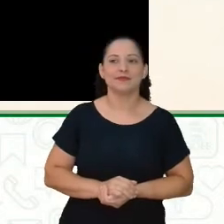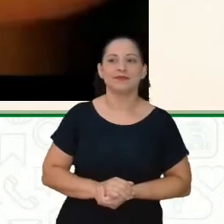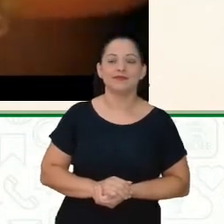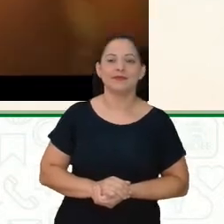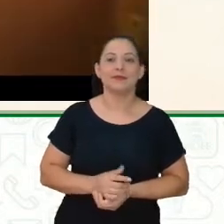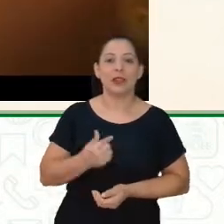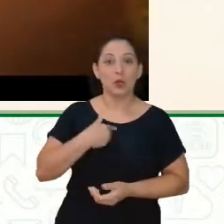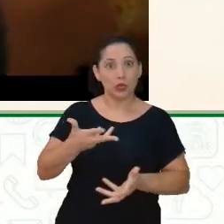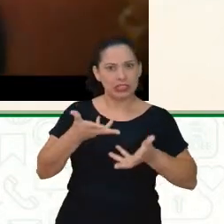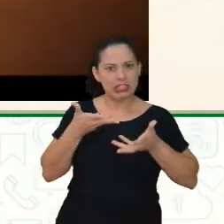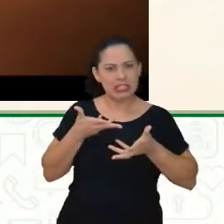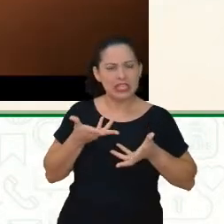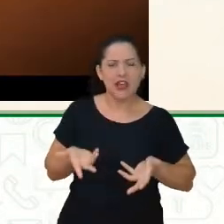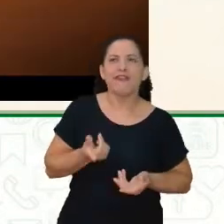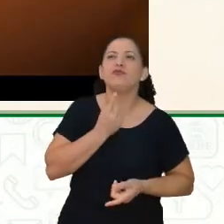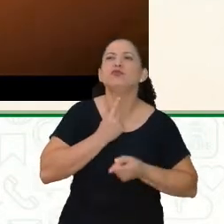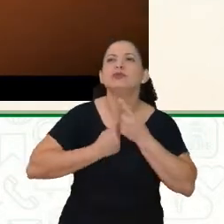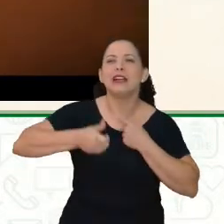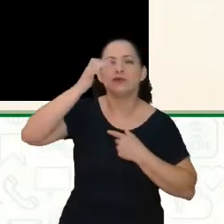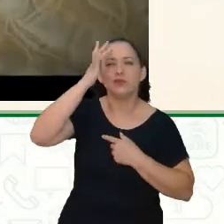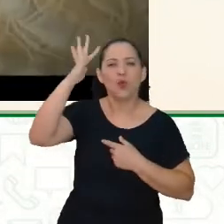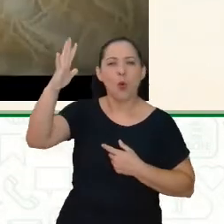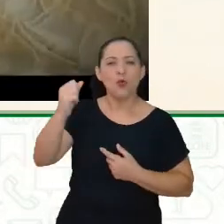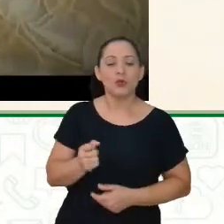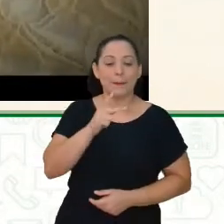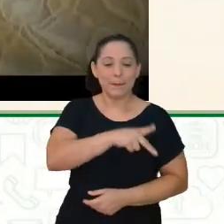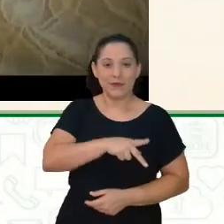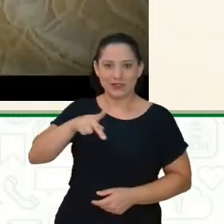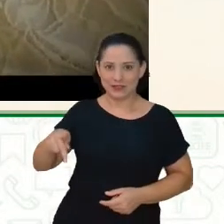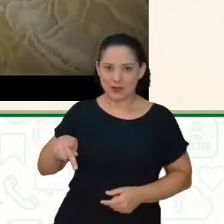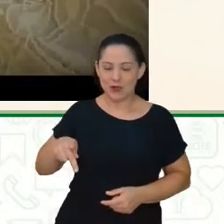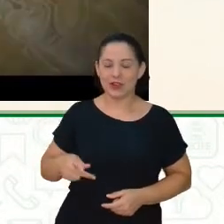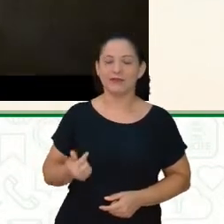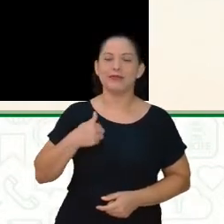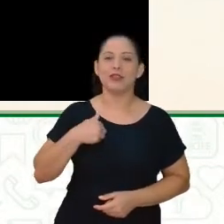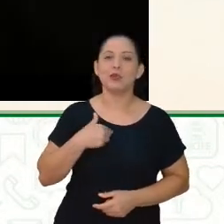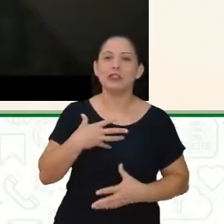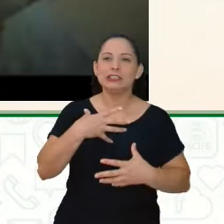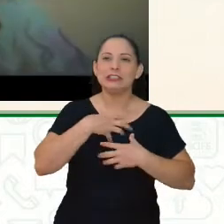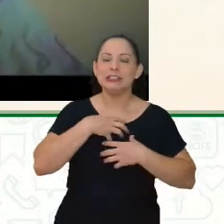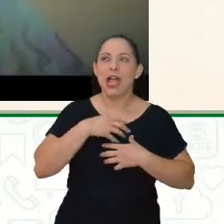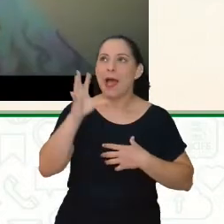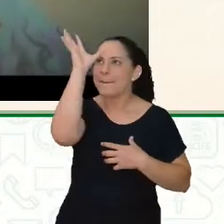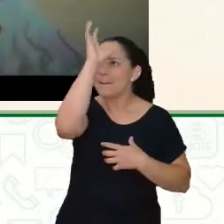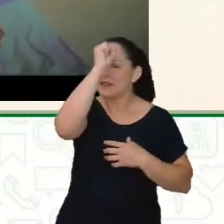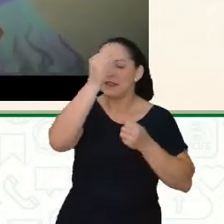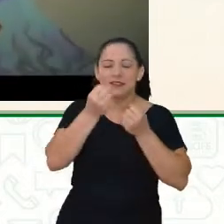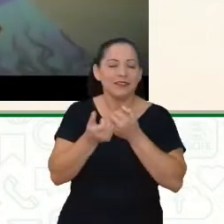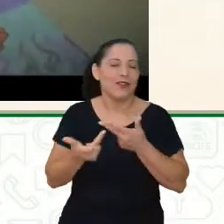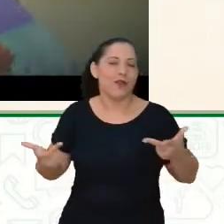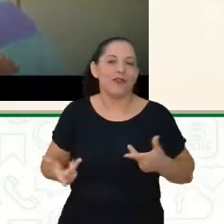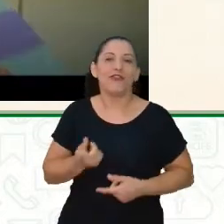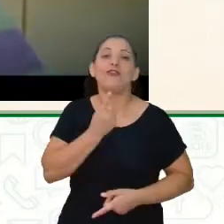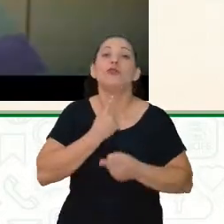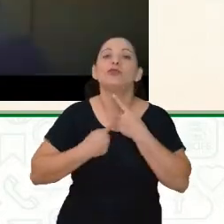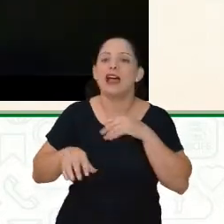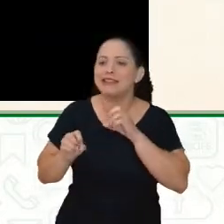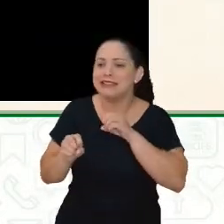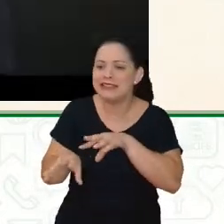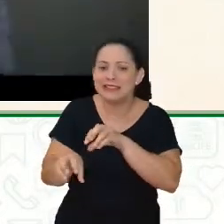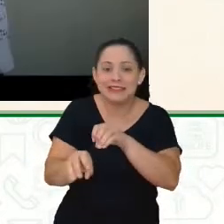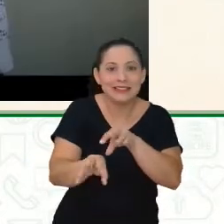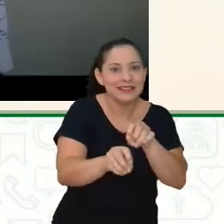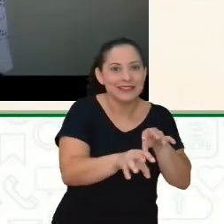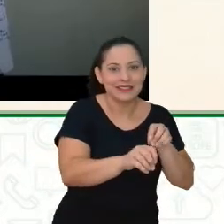Eu queria ser uma professora, com todo prazer. Porque agora, hoje eu sei, aprendi muitas coisas, então eu tenho vontade de ensinar as pessoas o que eu sei